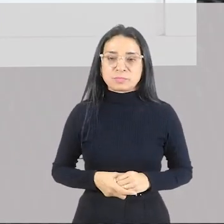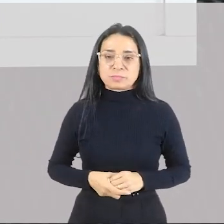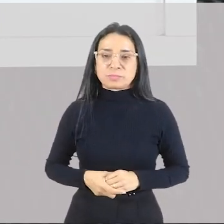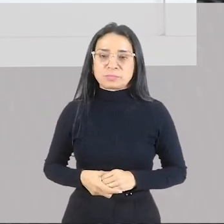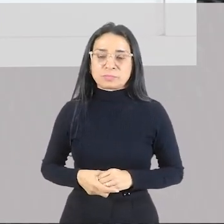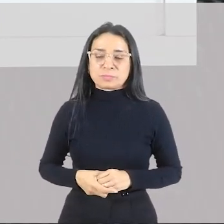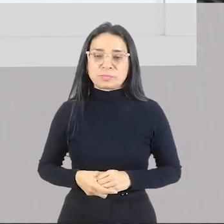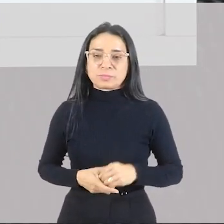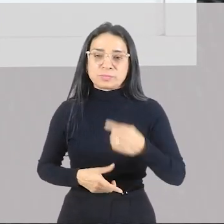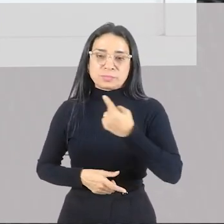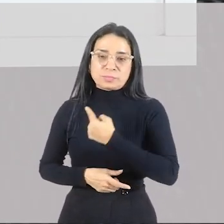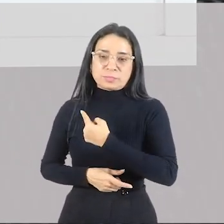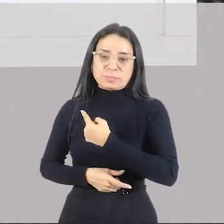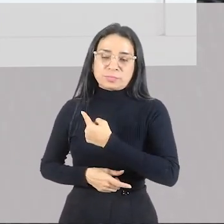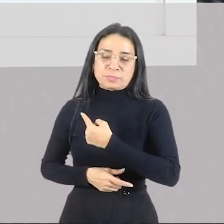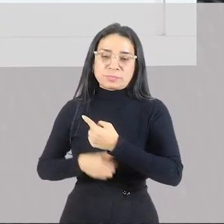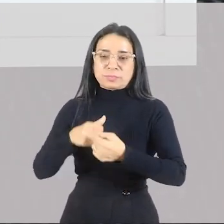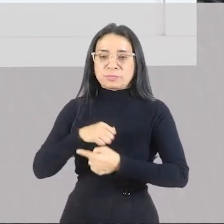10 fatorial,